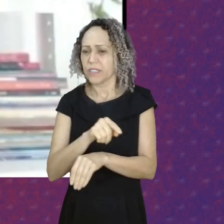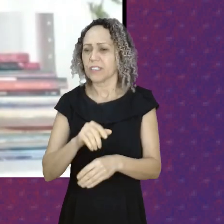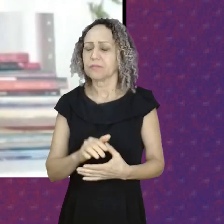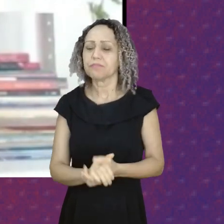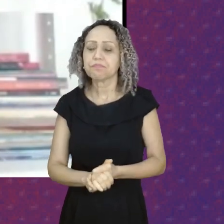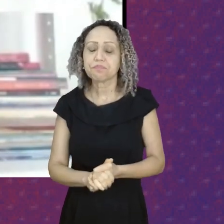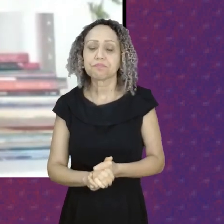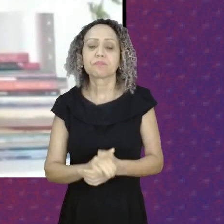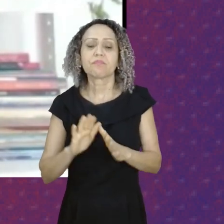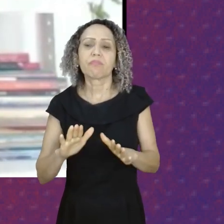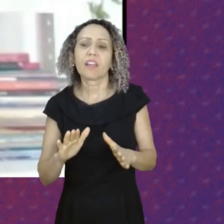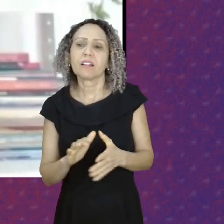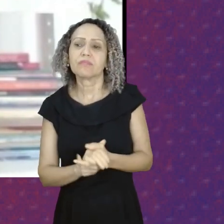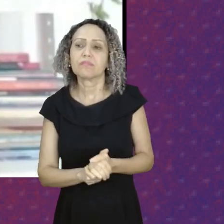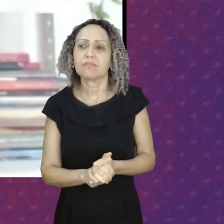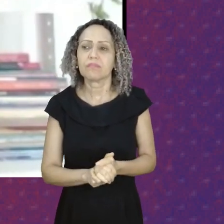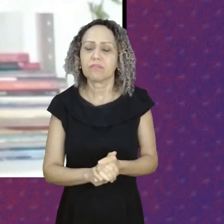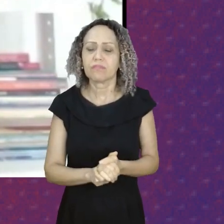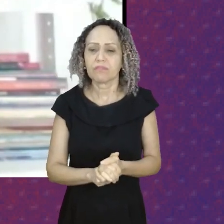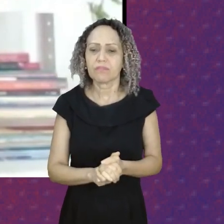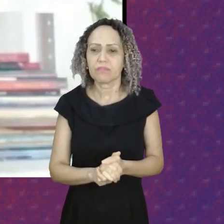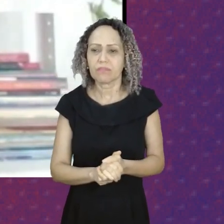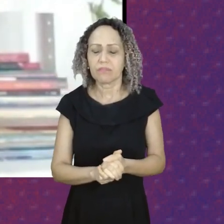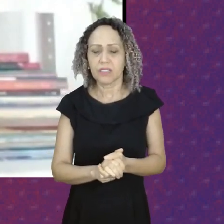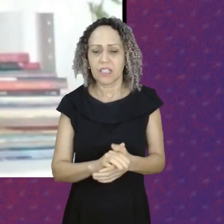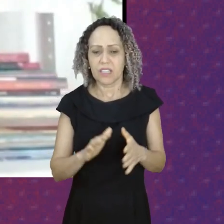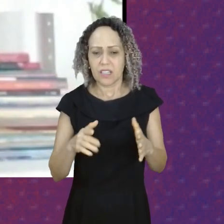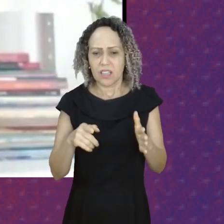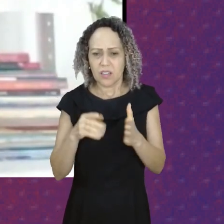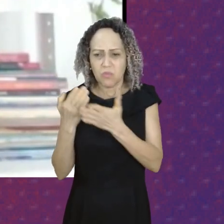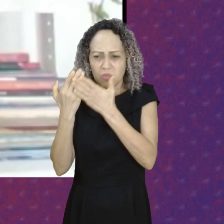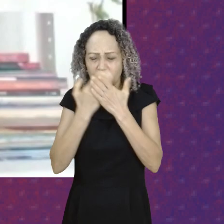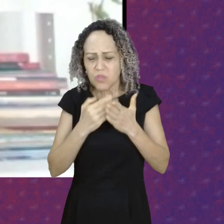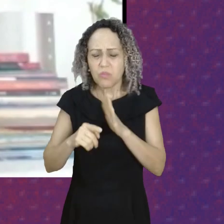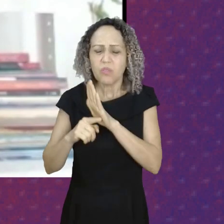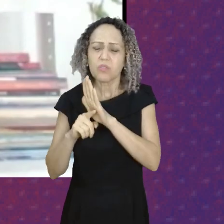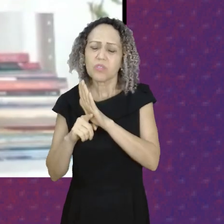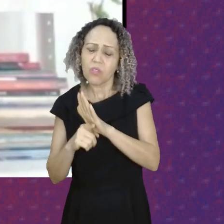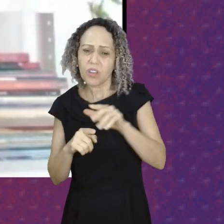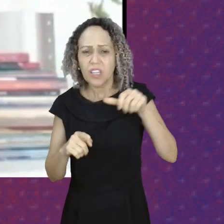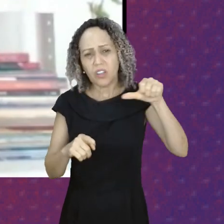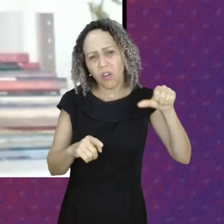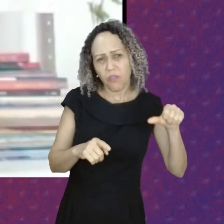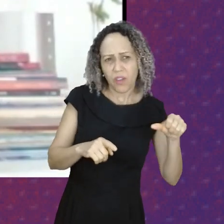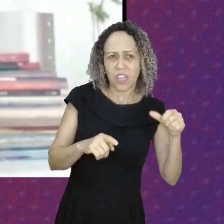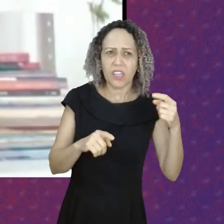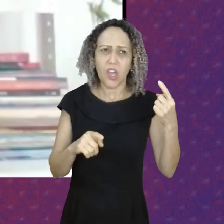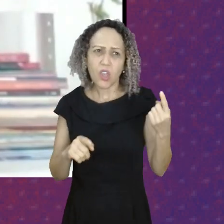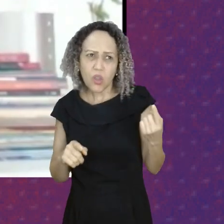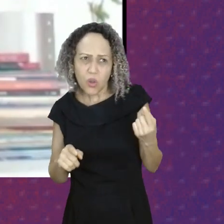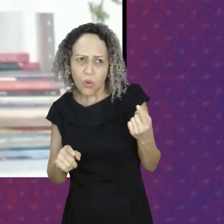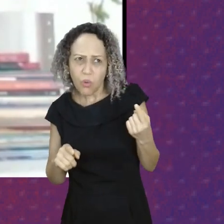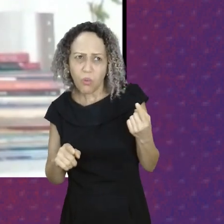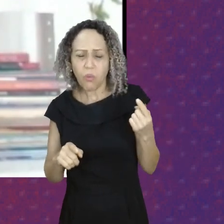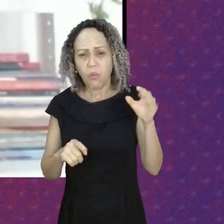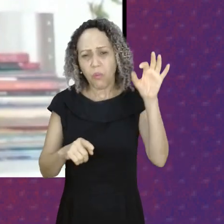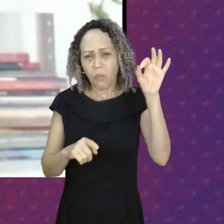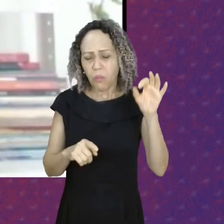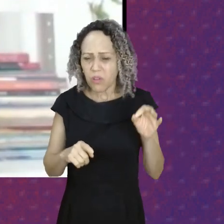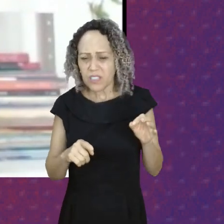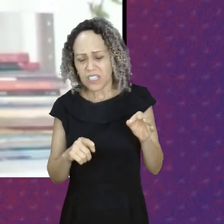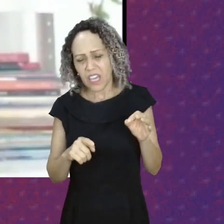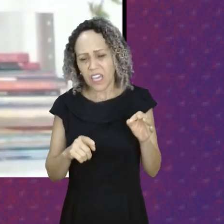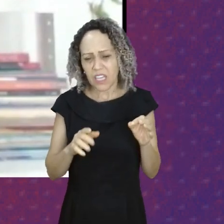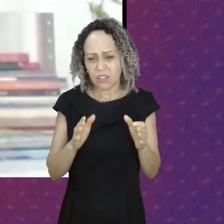91,8% das crianças com menos de 1 ano ficavam nessa situação. Quando elas já chegavam perto dos 3